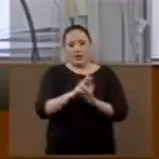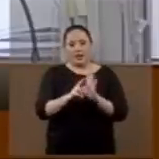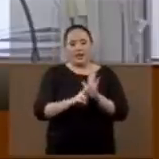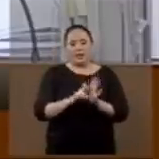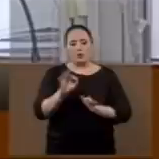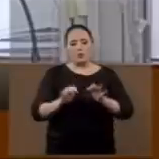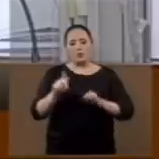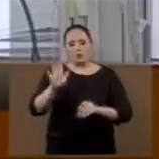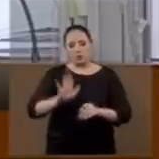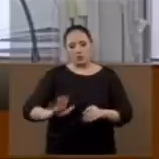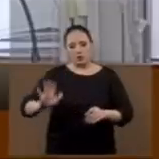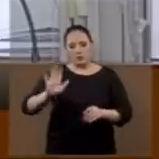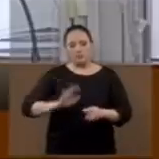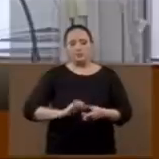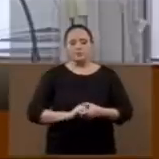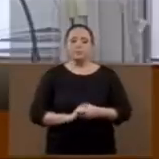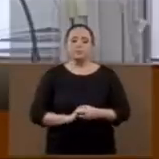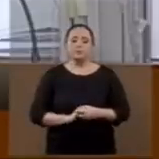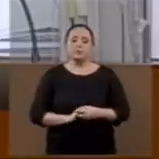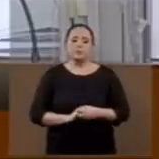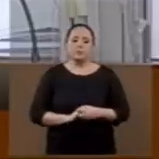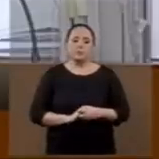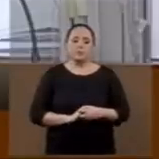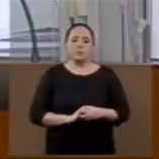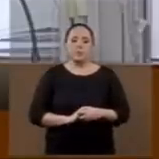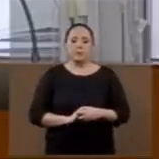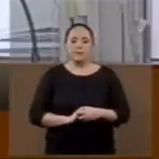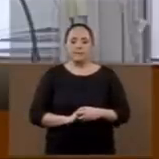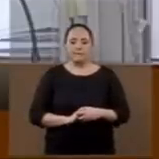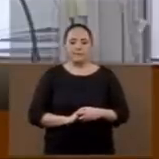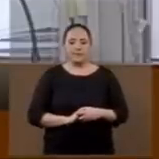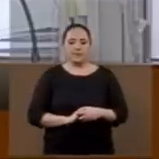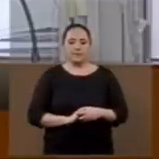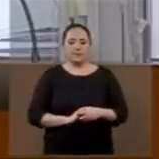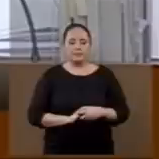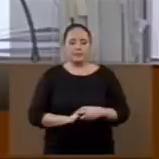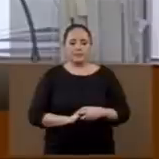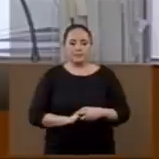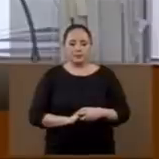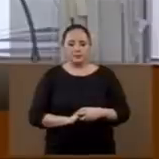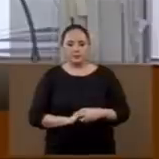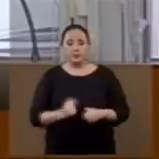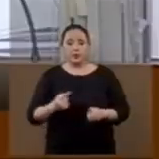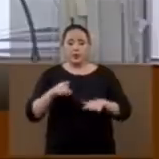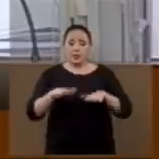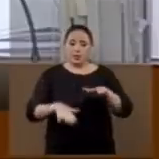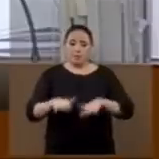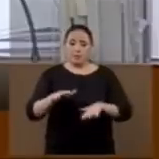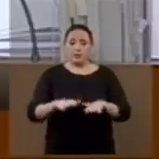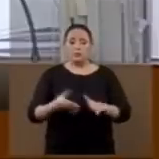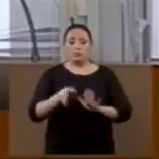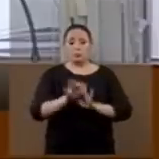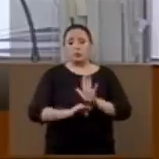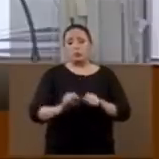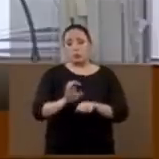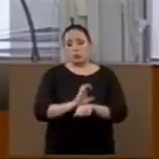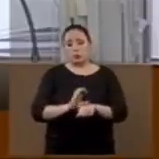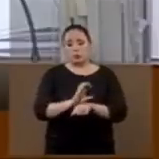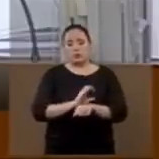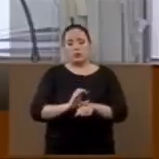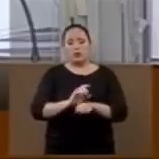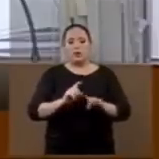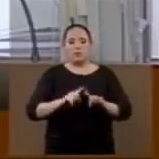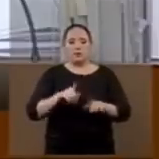distinção positiva das funções concretizadoras destes vários agentes depende, como é óbvio, da própria Constituição. Mas não